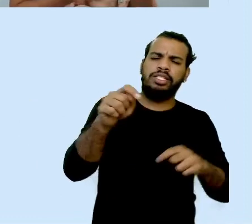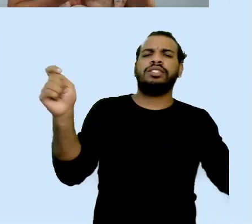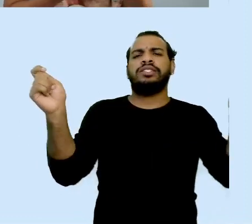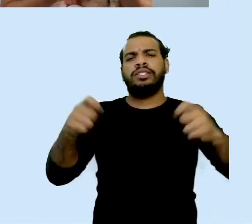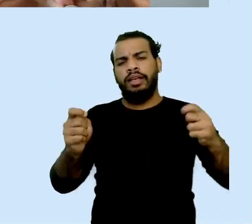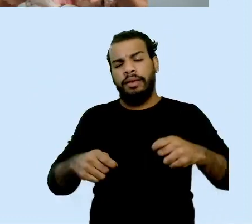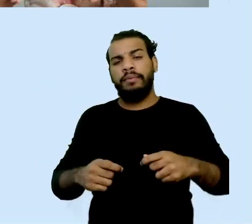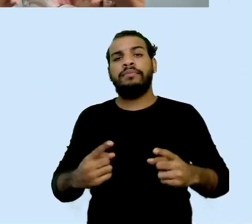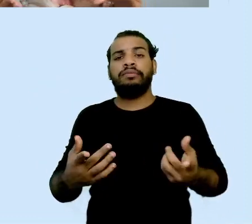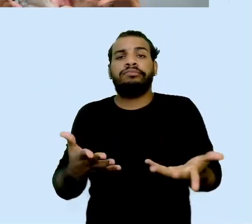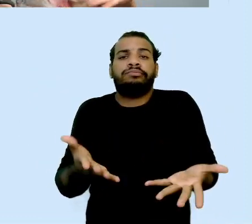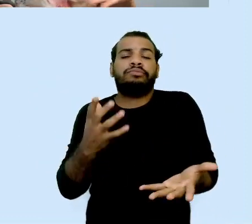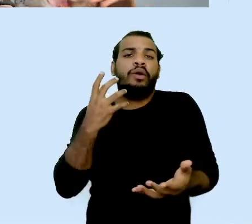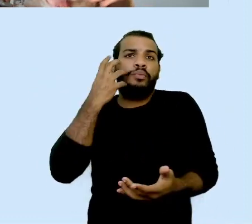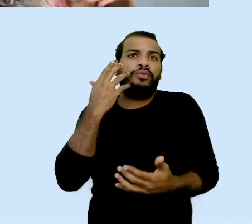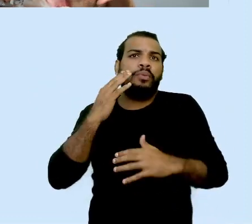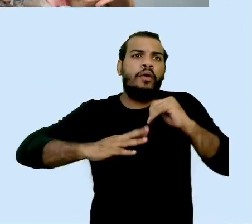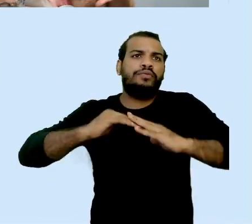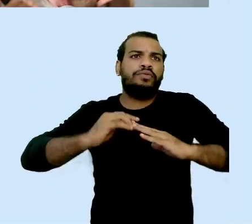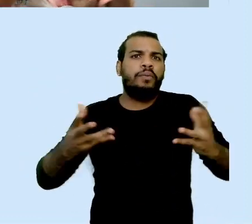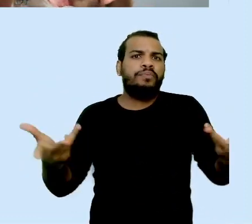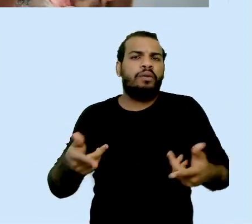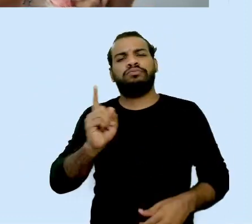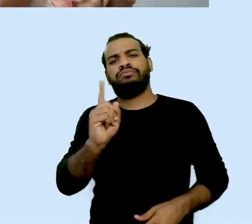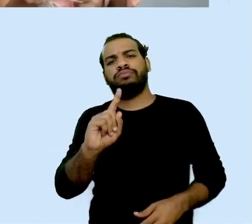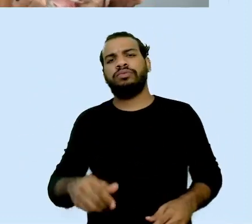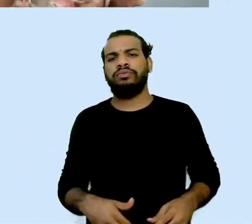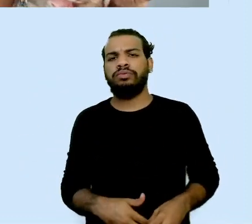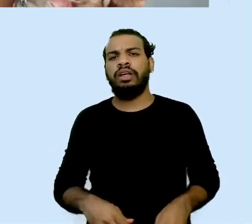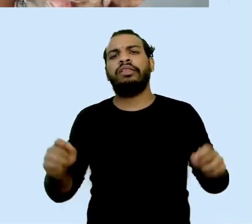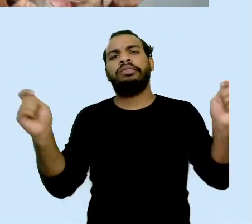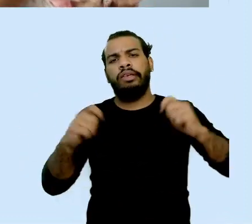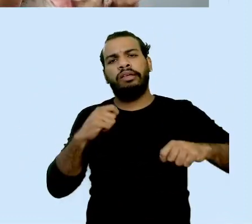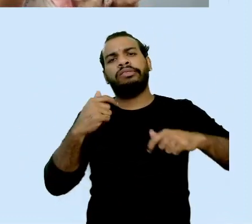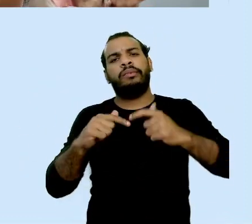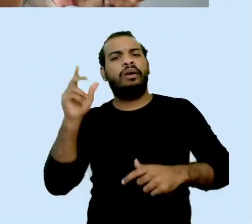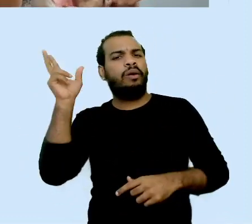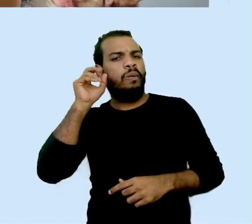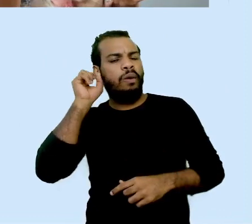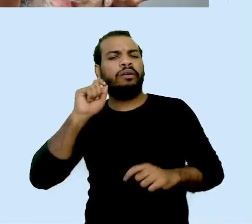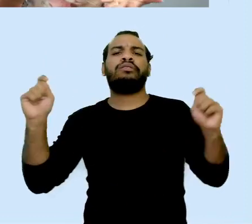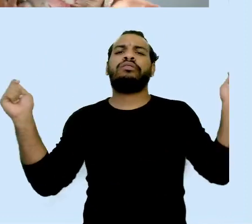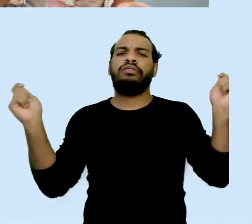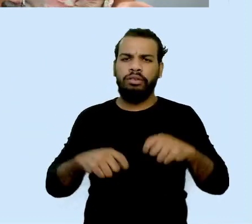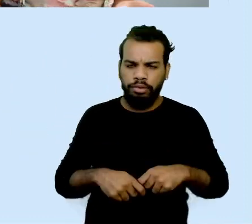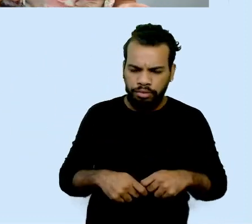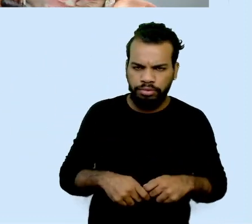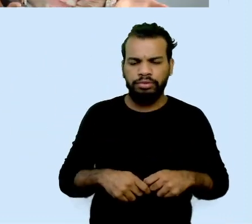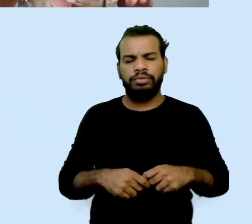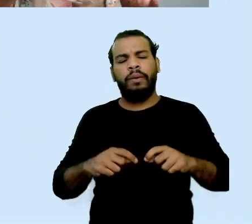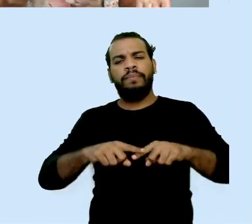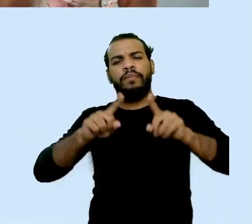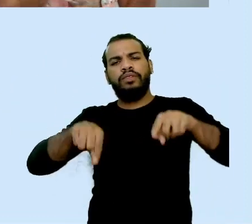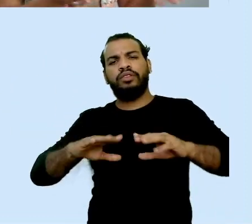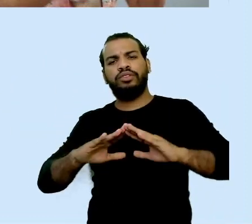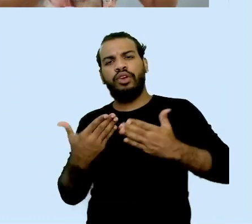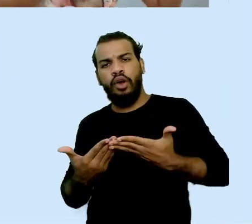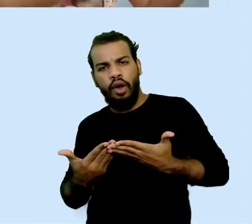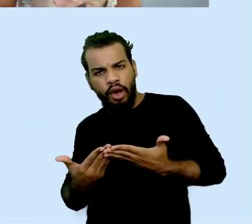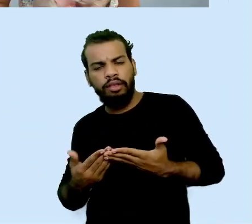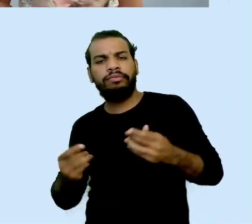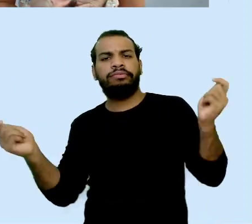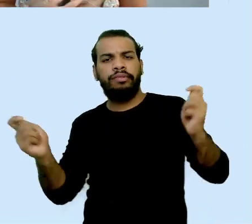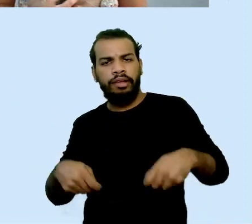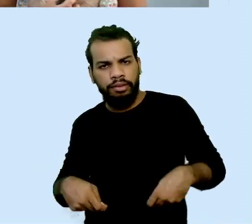sem necessariamente ser um músico de profissão. Você pode trabalhar com trilha sonora, você pode desenvolver algum projeto na sua escola sem